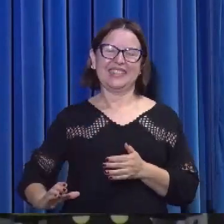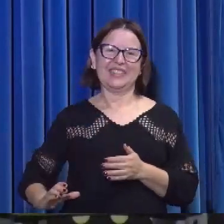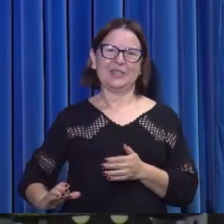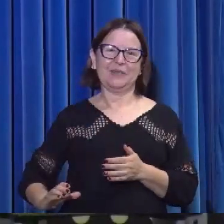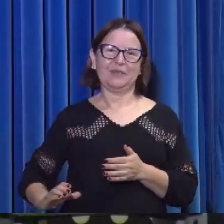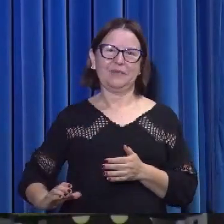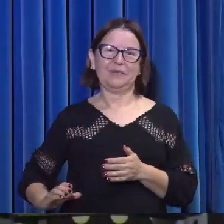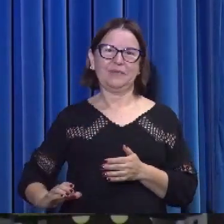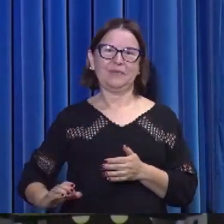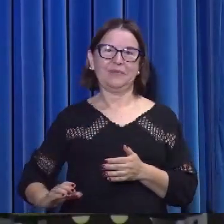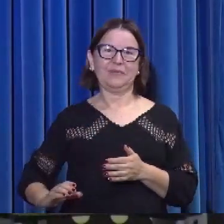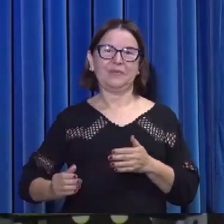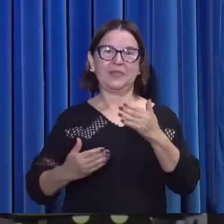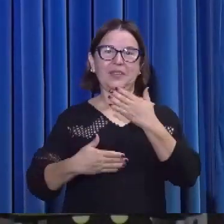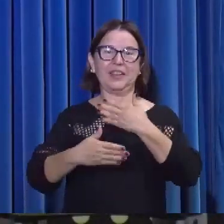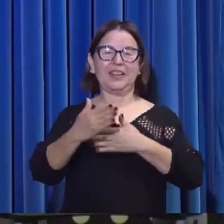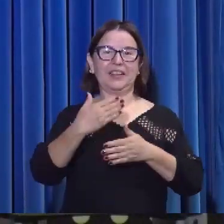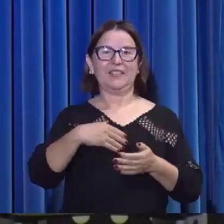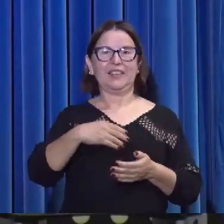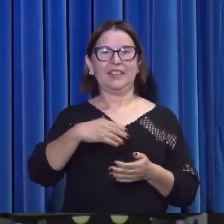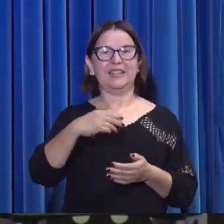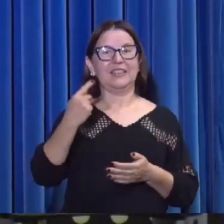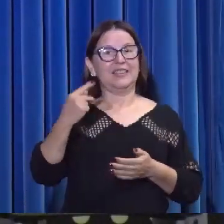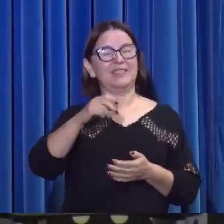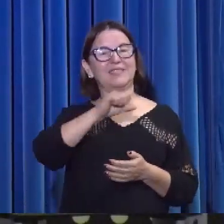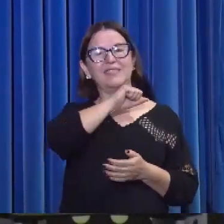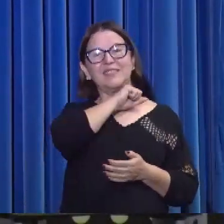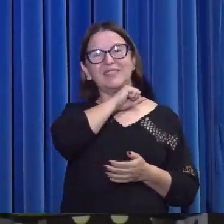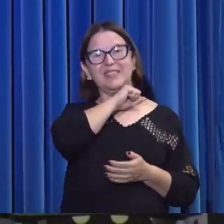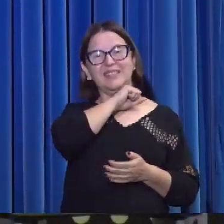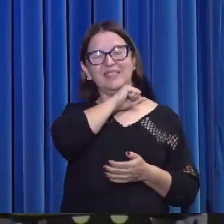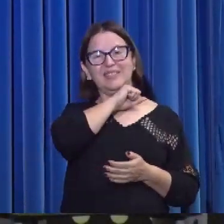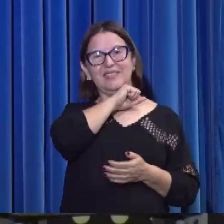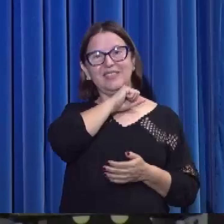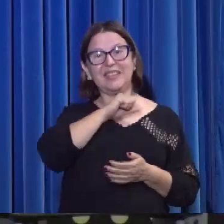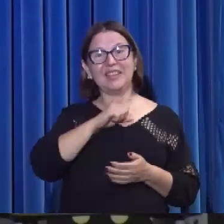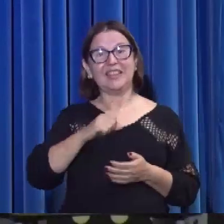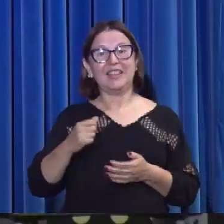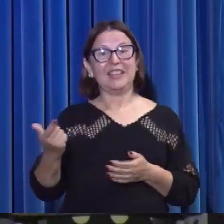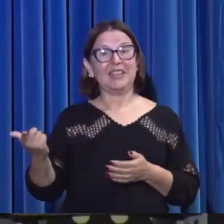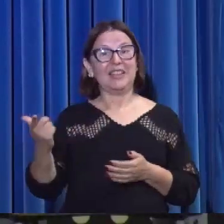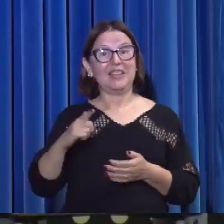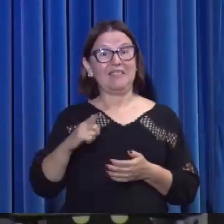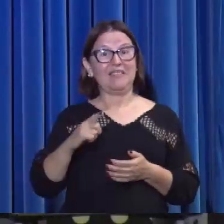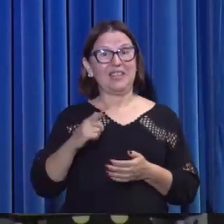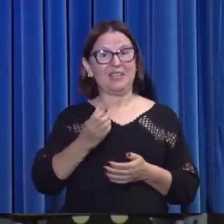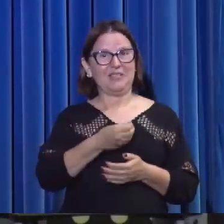por meio da obra dele, vem e veio habitar em nós.